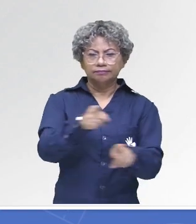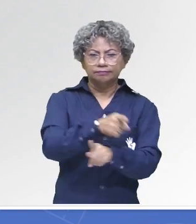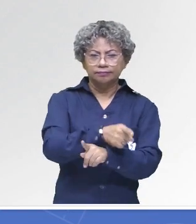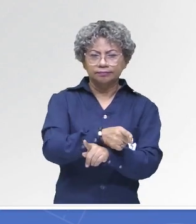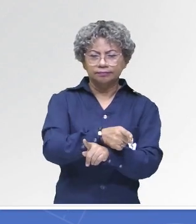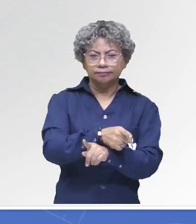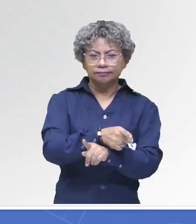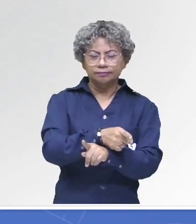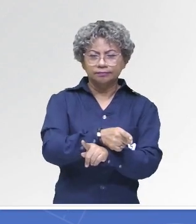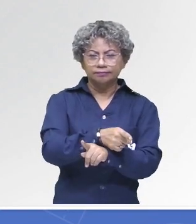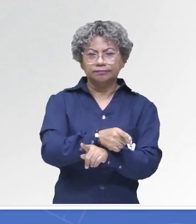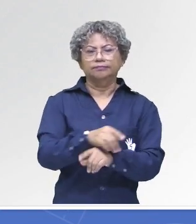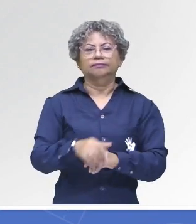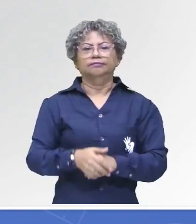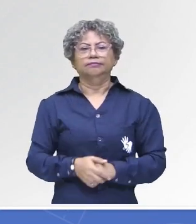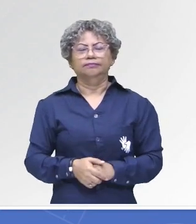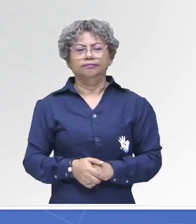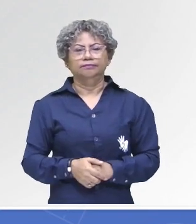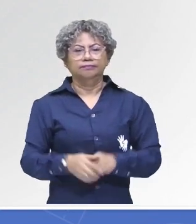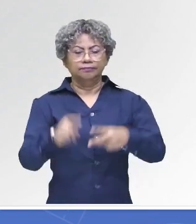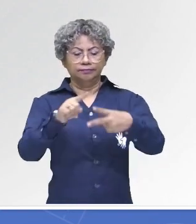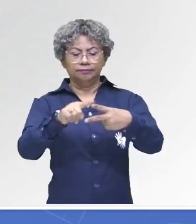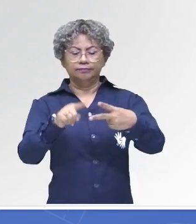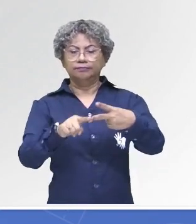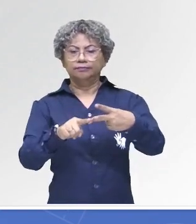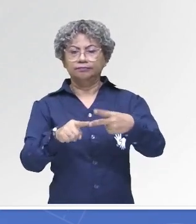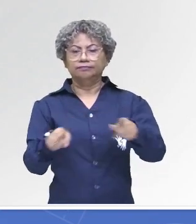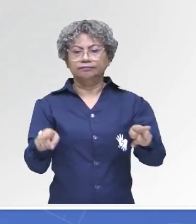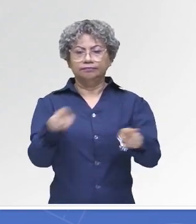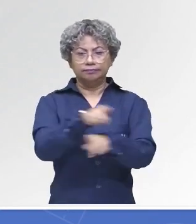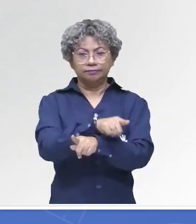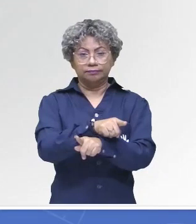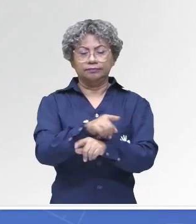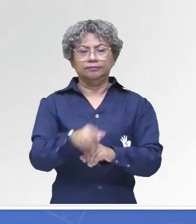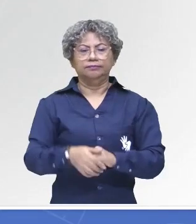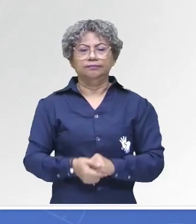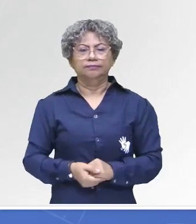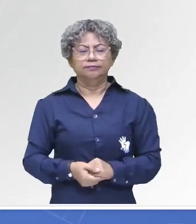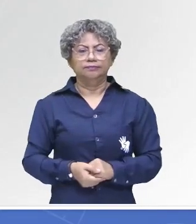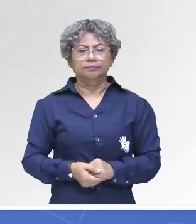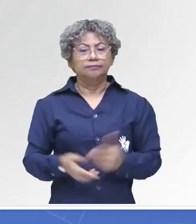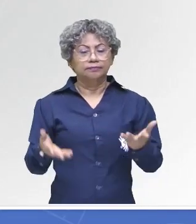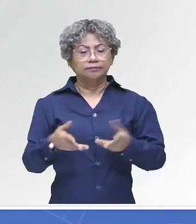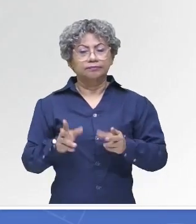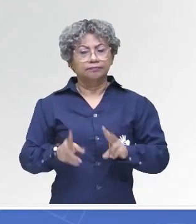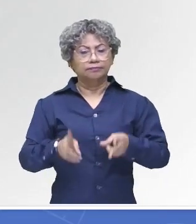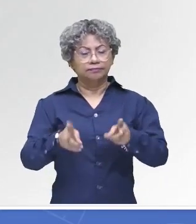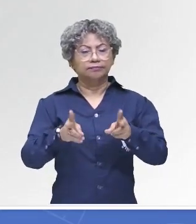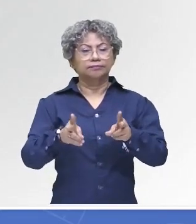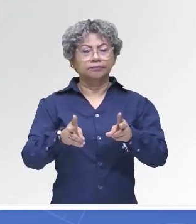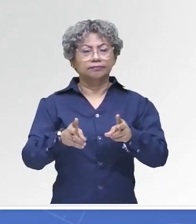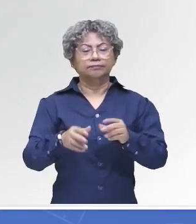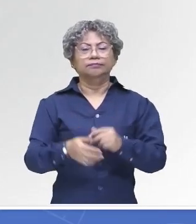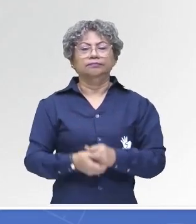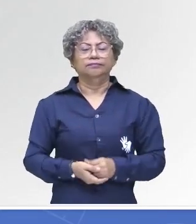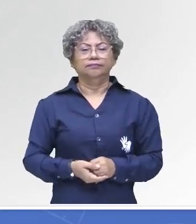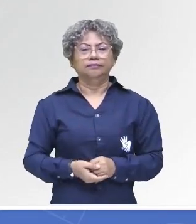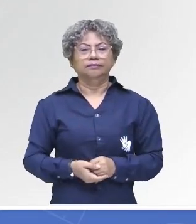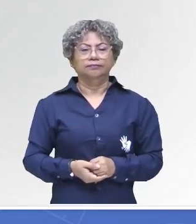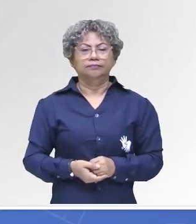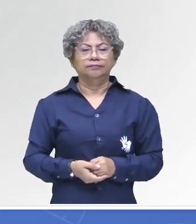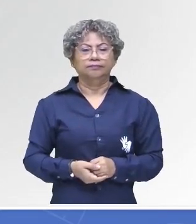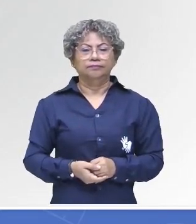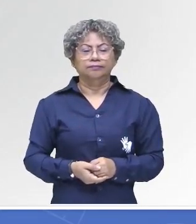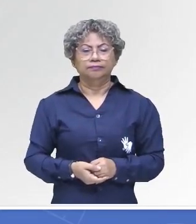Celsius para uma temperatura em Fahrenheit. Na sequência, nós vamos ver aí, olha, a escala Kelvin que nós já comentamos, que